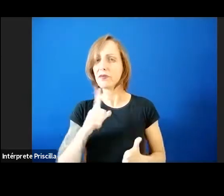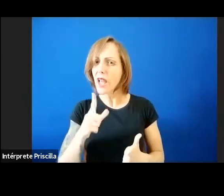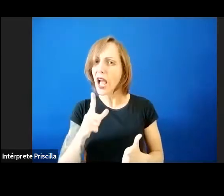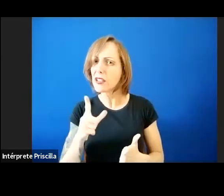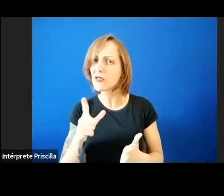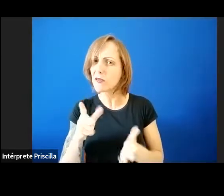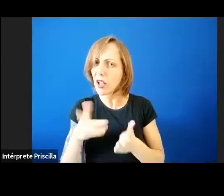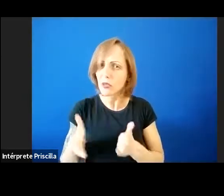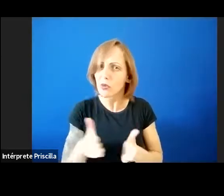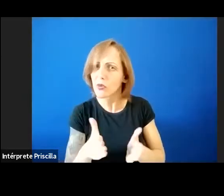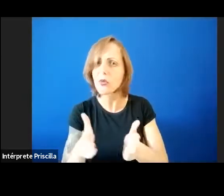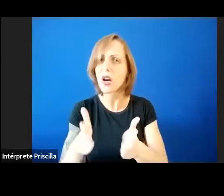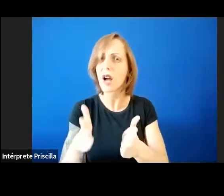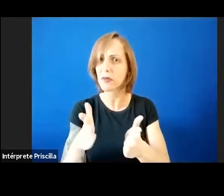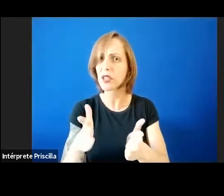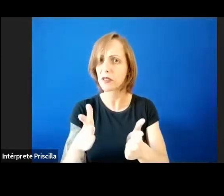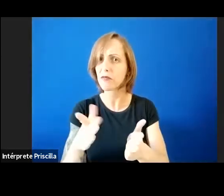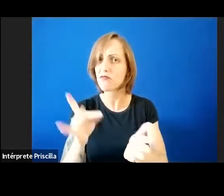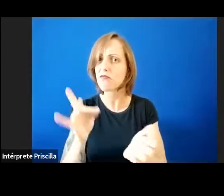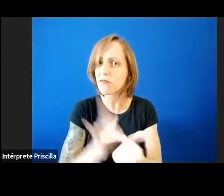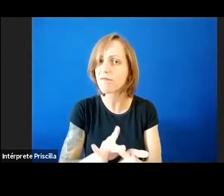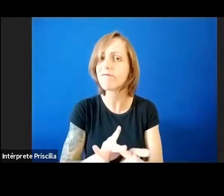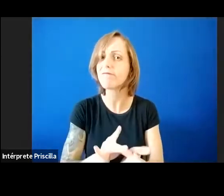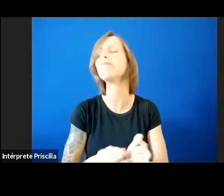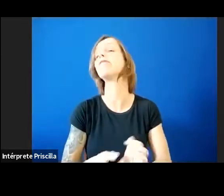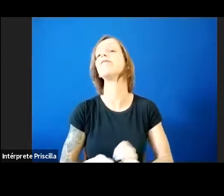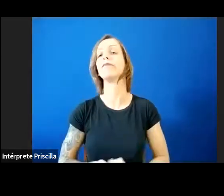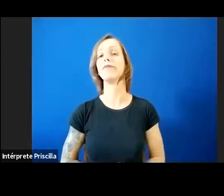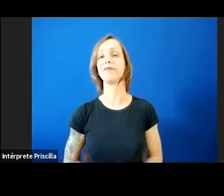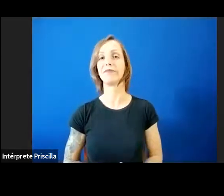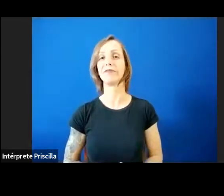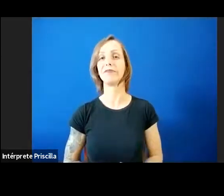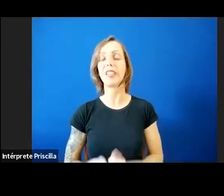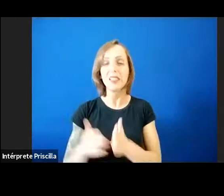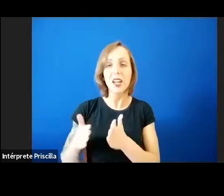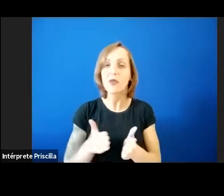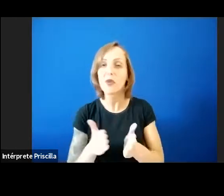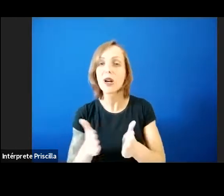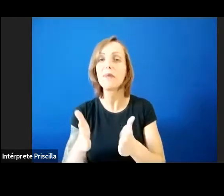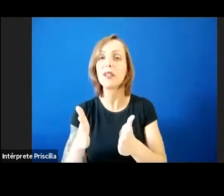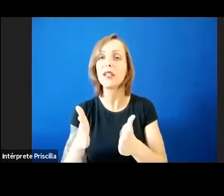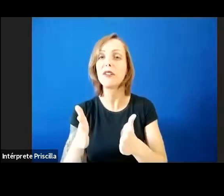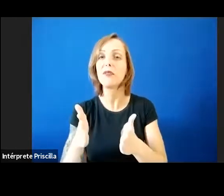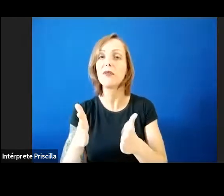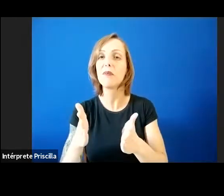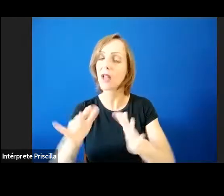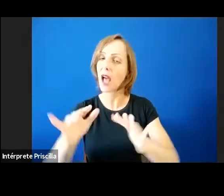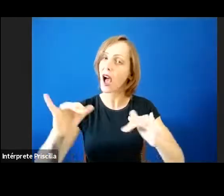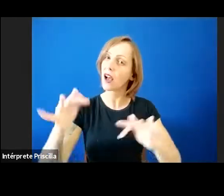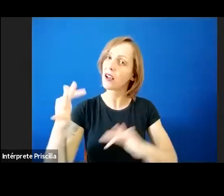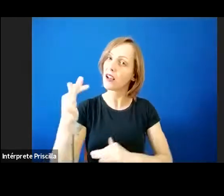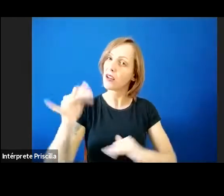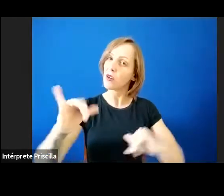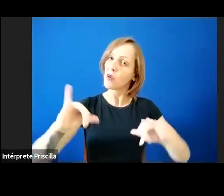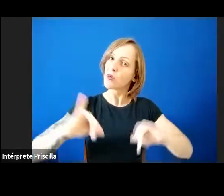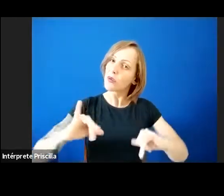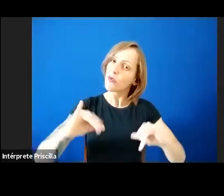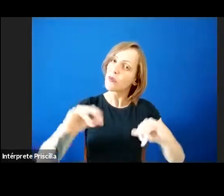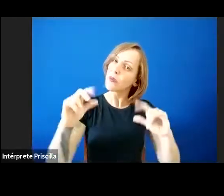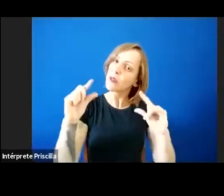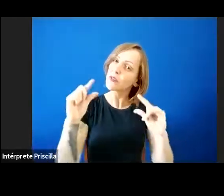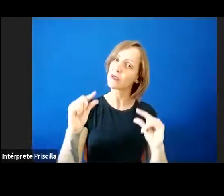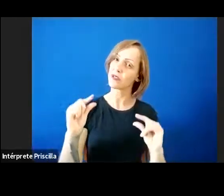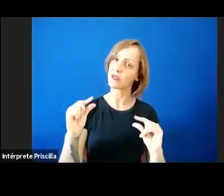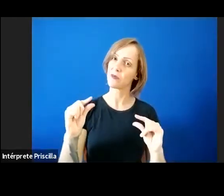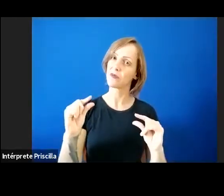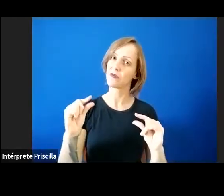voltar. Existe um caminho onde a gente possa amenizar um pouco essa dor, né? A partir do momento que a gente assume